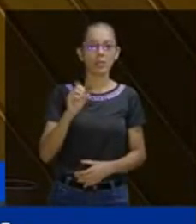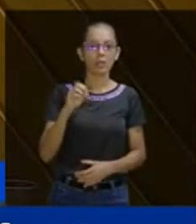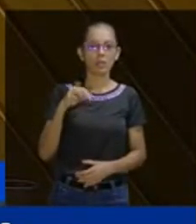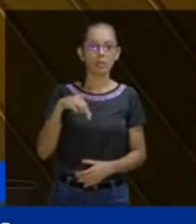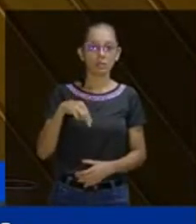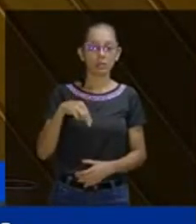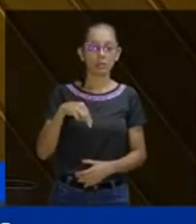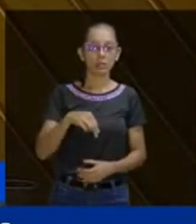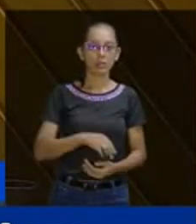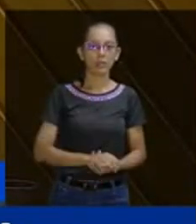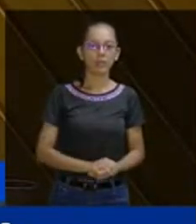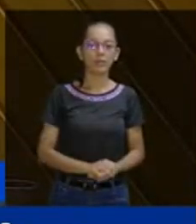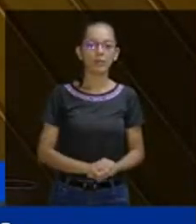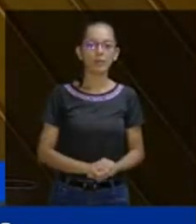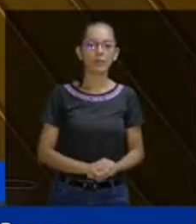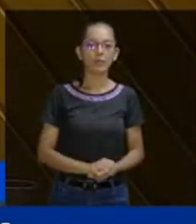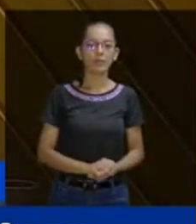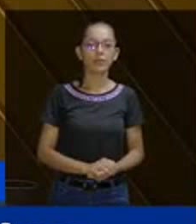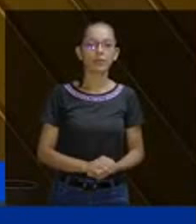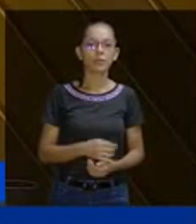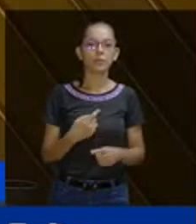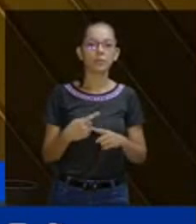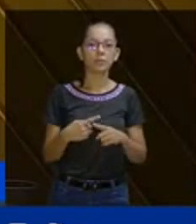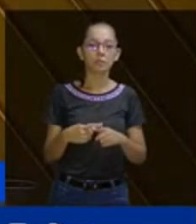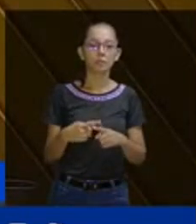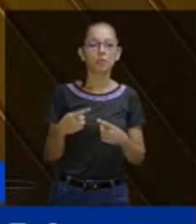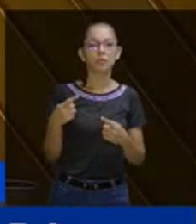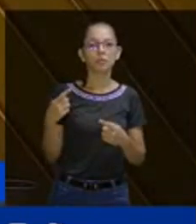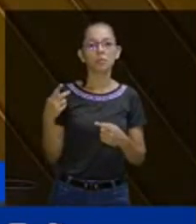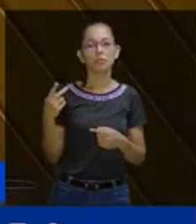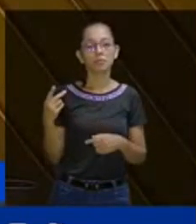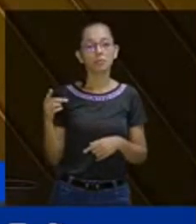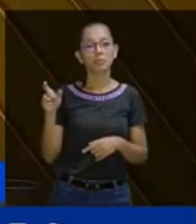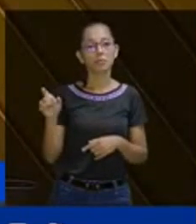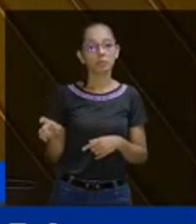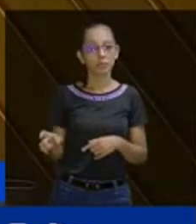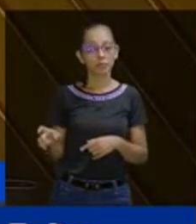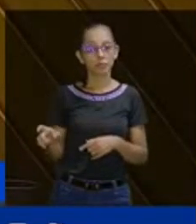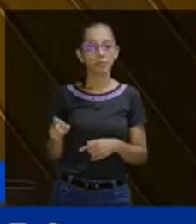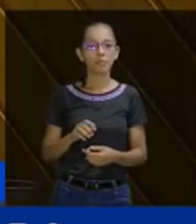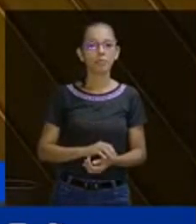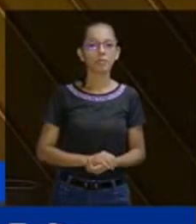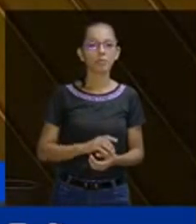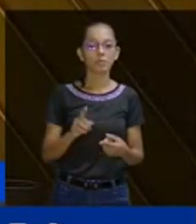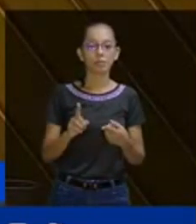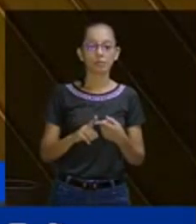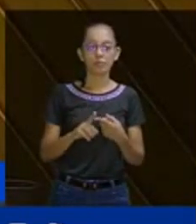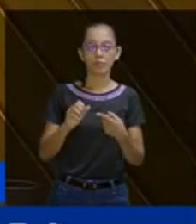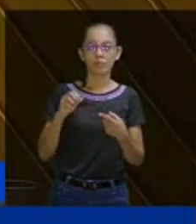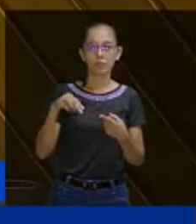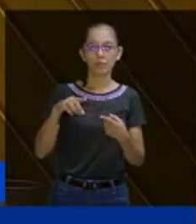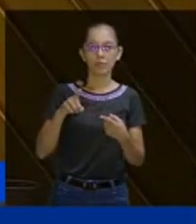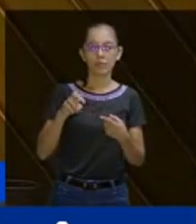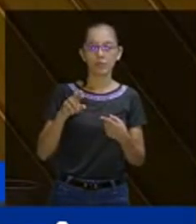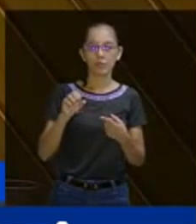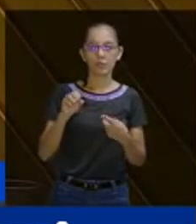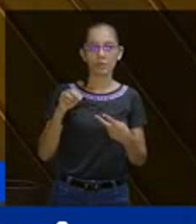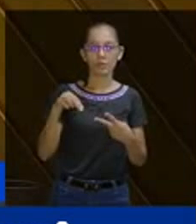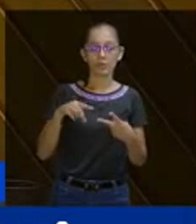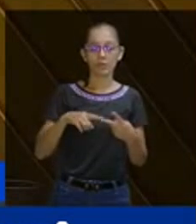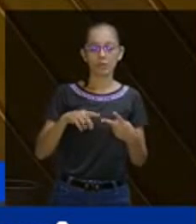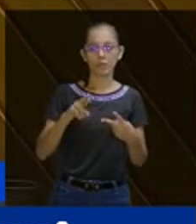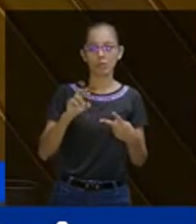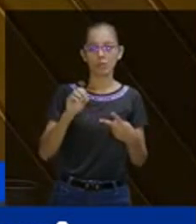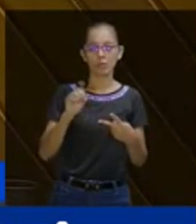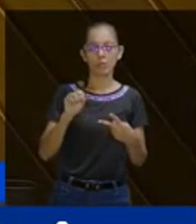Excelência, as condutas estariam sendo praticadas por Luanderson de Oliveira Alves e Rosemiro de Carvalho Freitas,